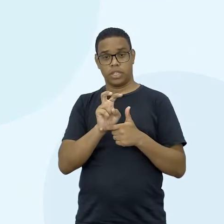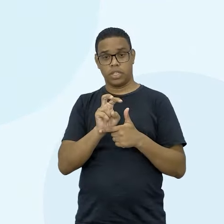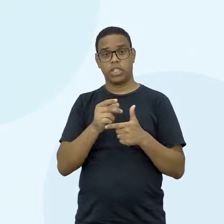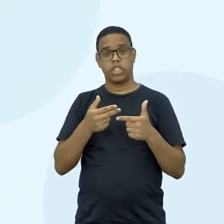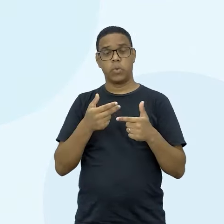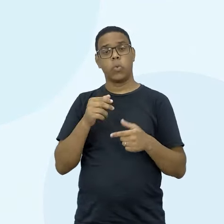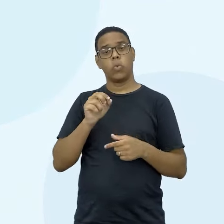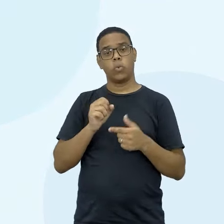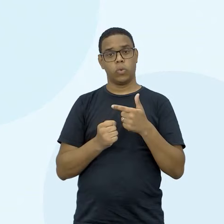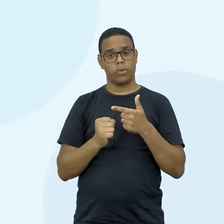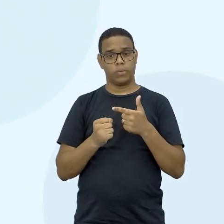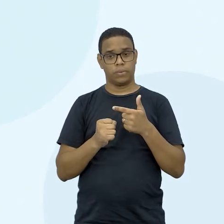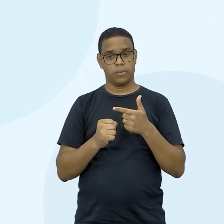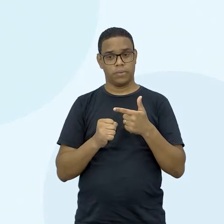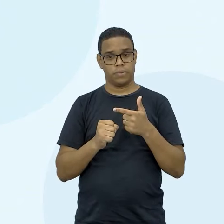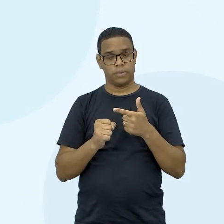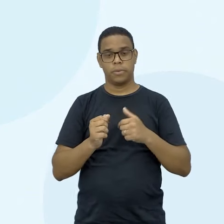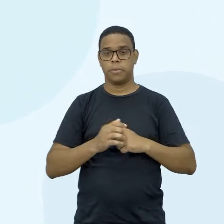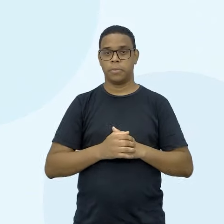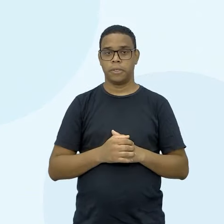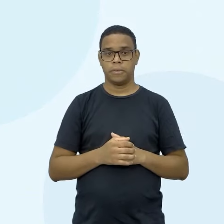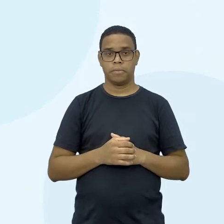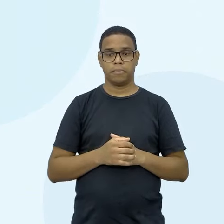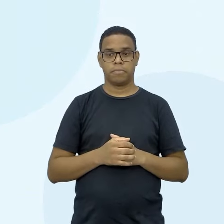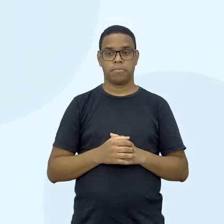Dá 8.